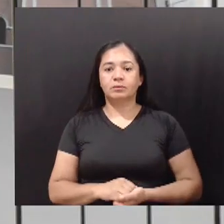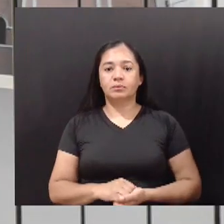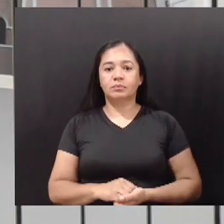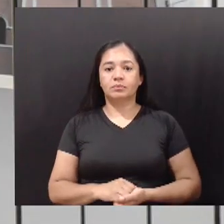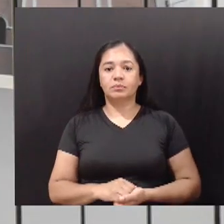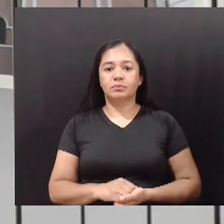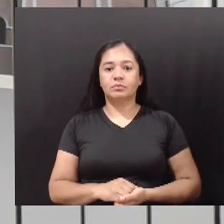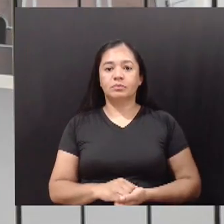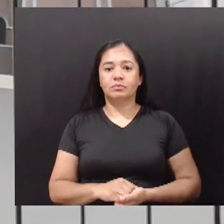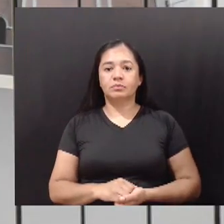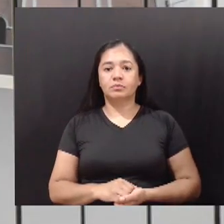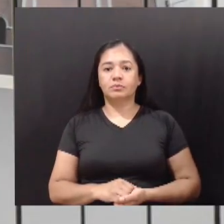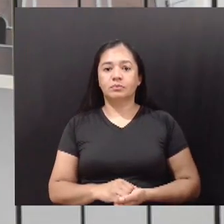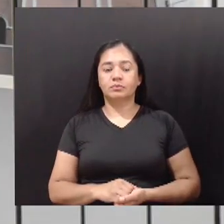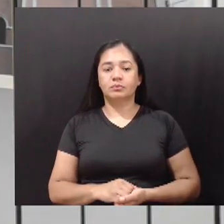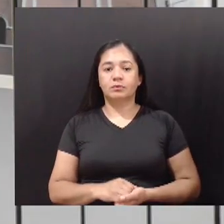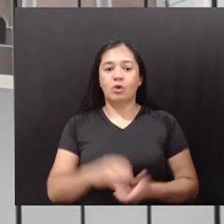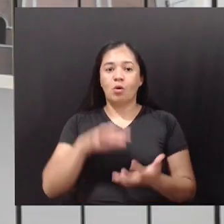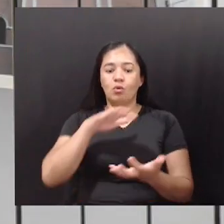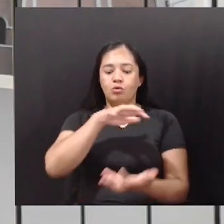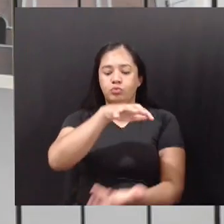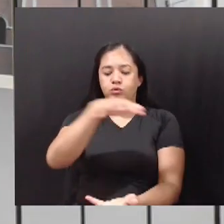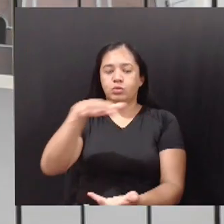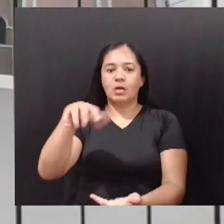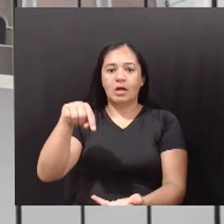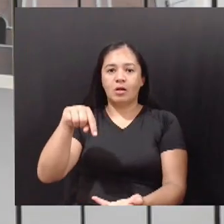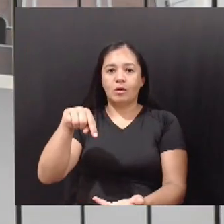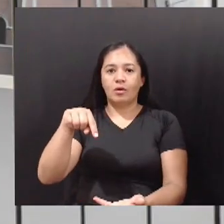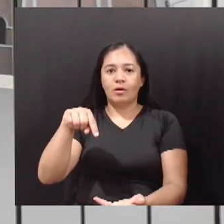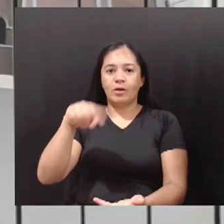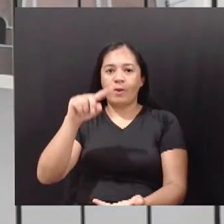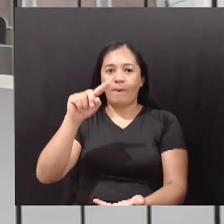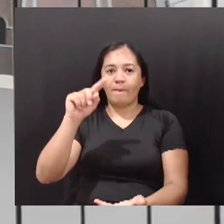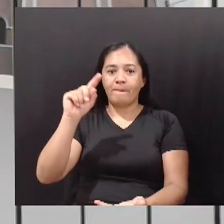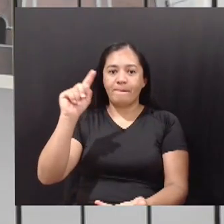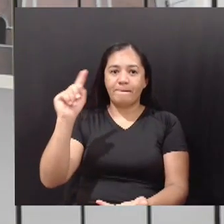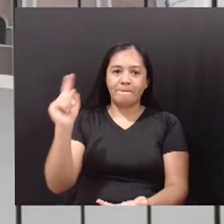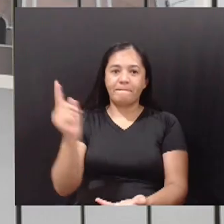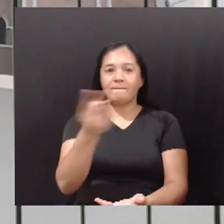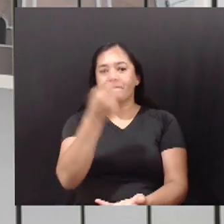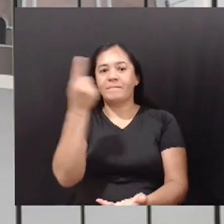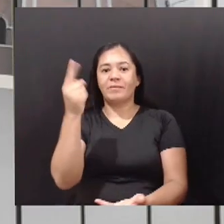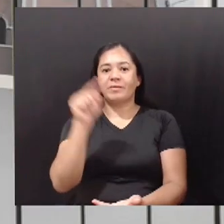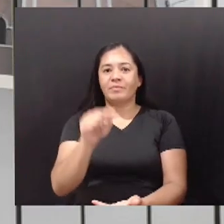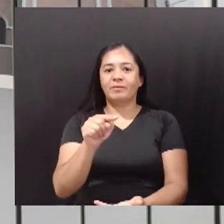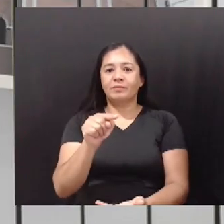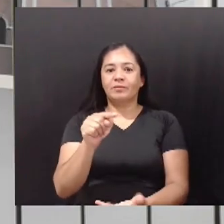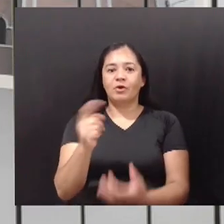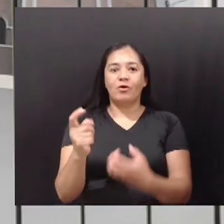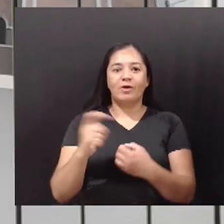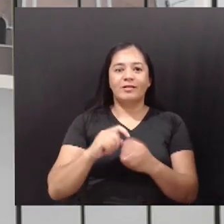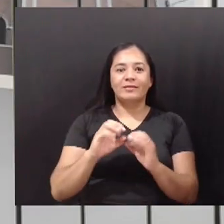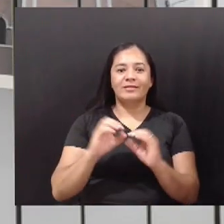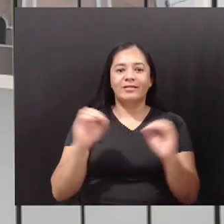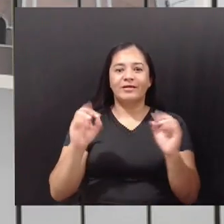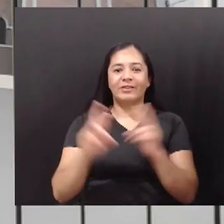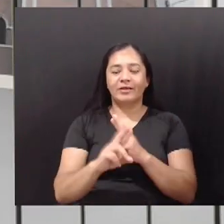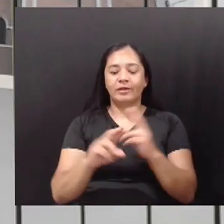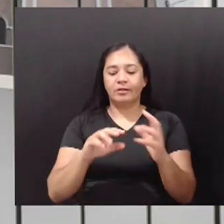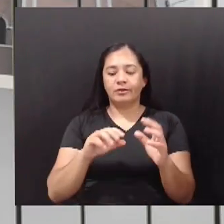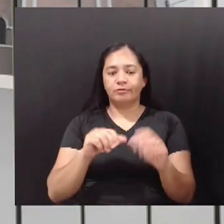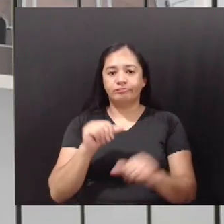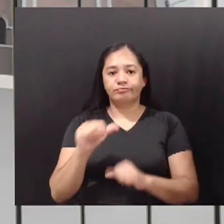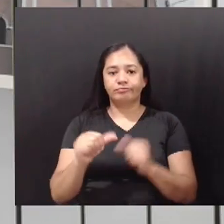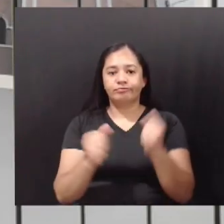O planeta Terra ultrapassou o primeiro ponto de não retorno relacionado às mudanças climáticas,